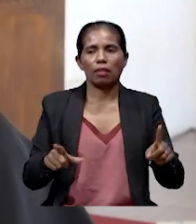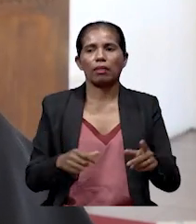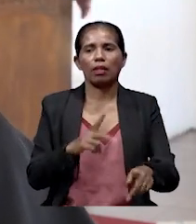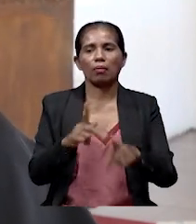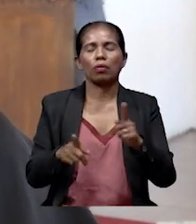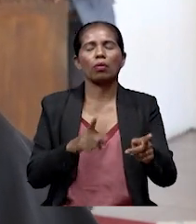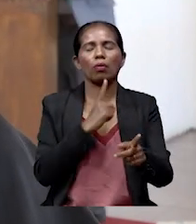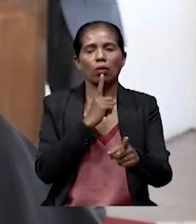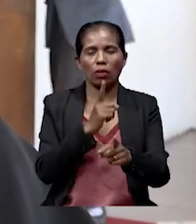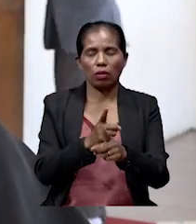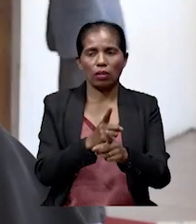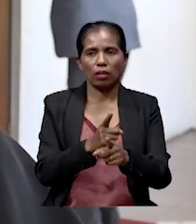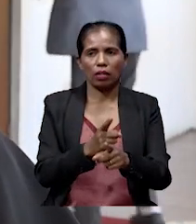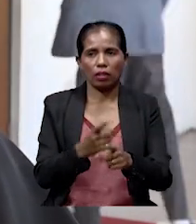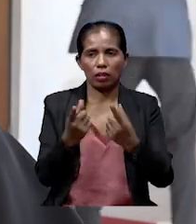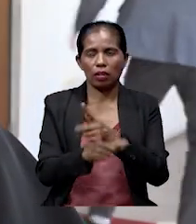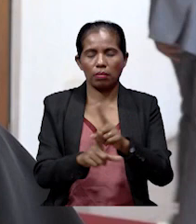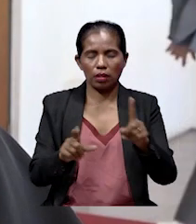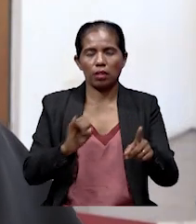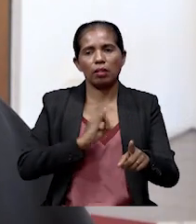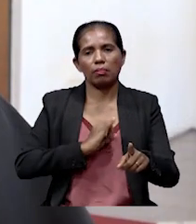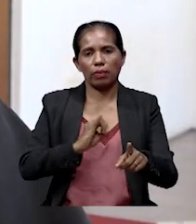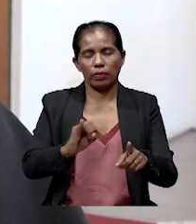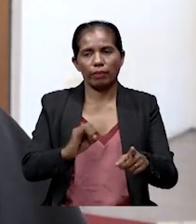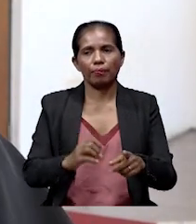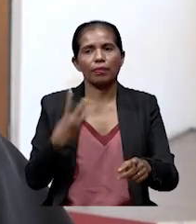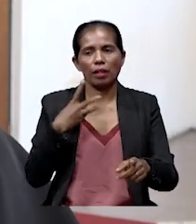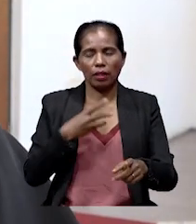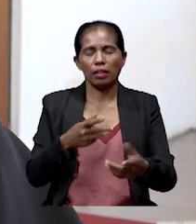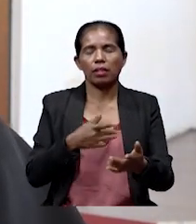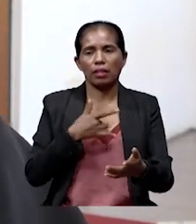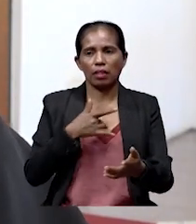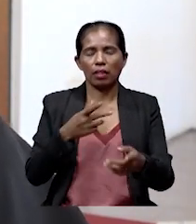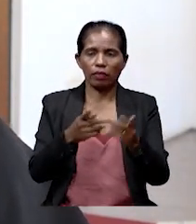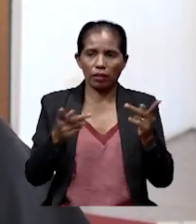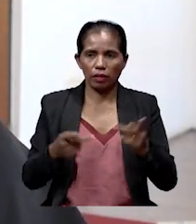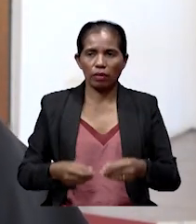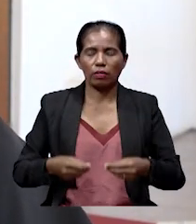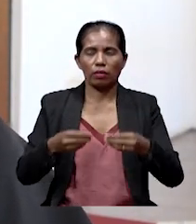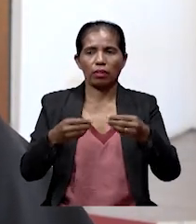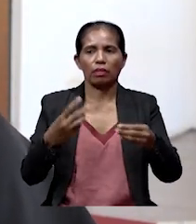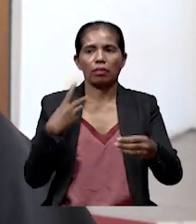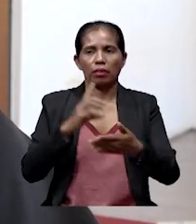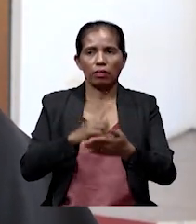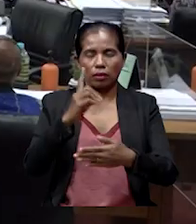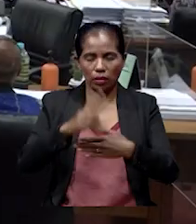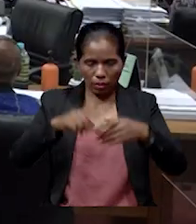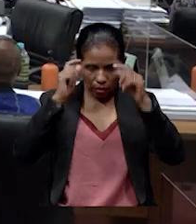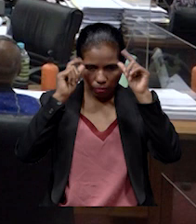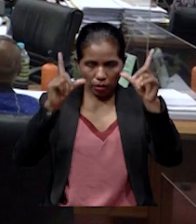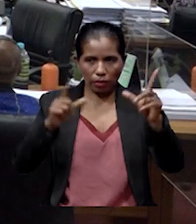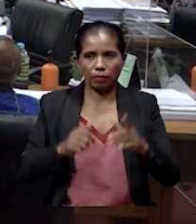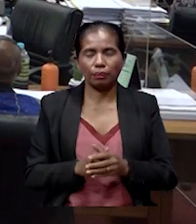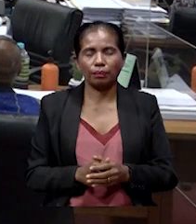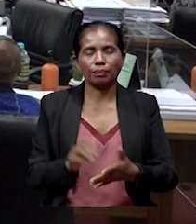colher dia, a colher art, nem a liberdade. E está sente do ambiente, do ambiente que favorece o TPTB para o desenvolvimento do Timor-Leste. E